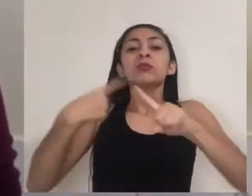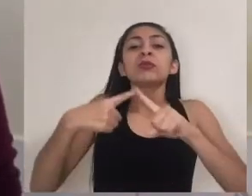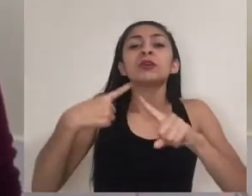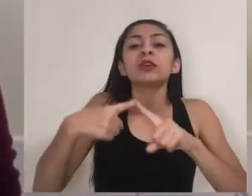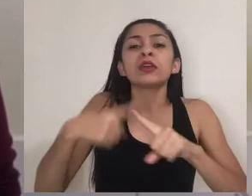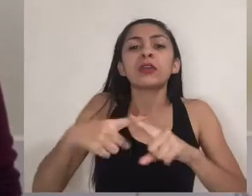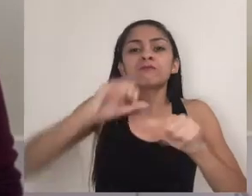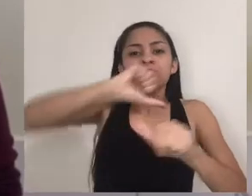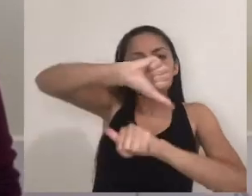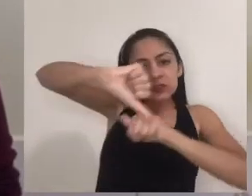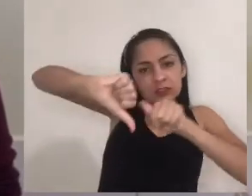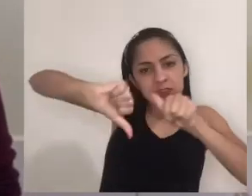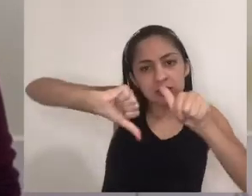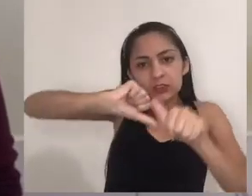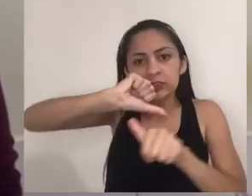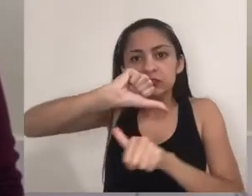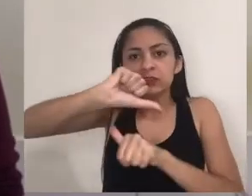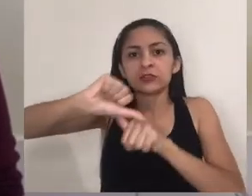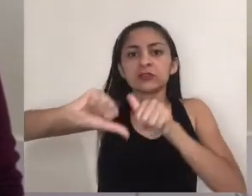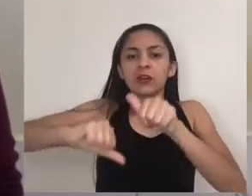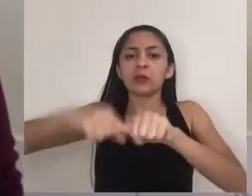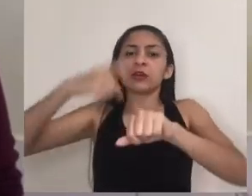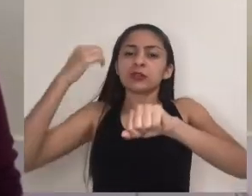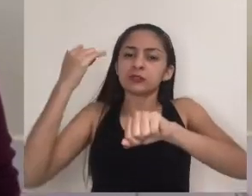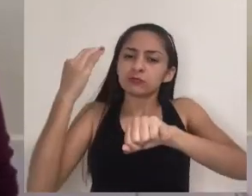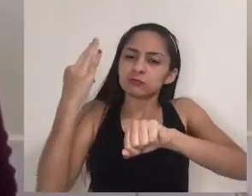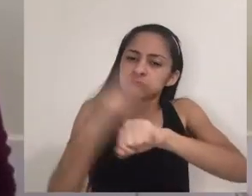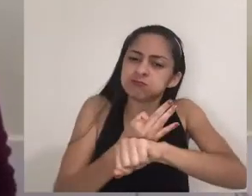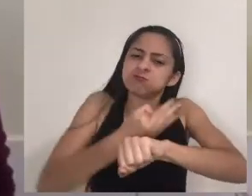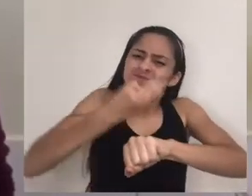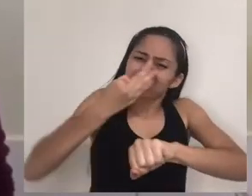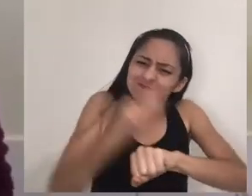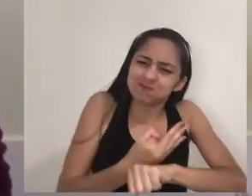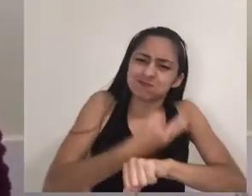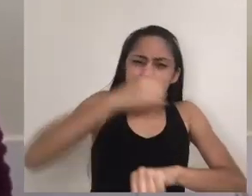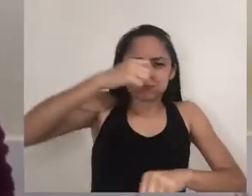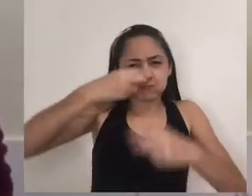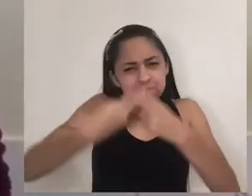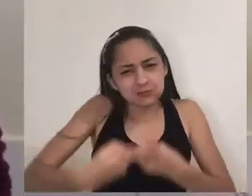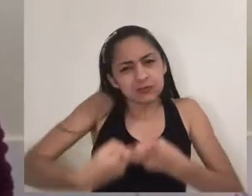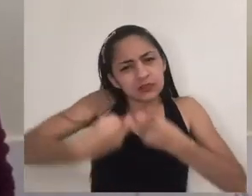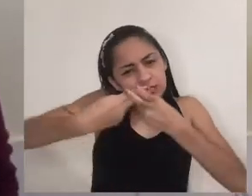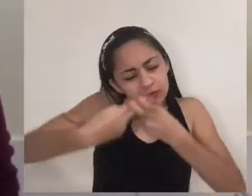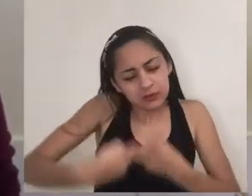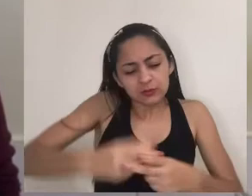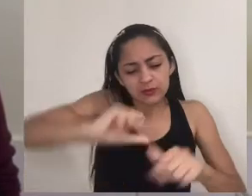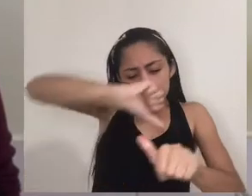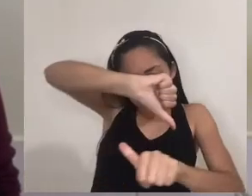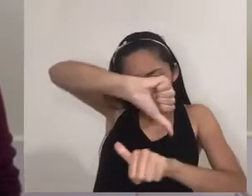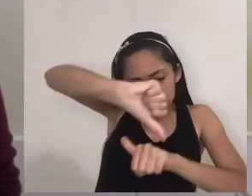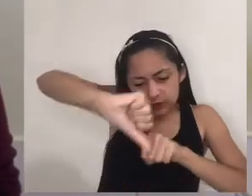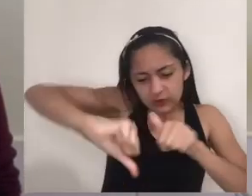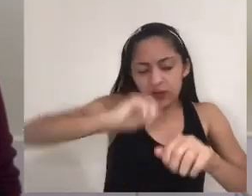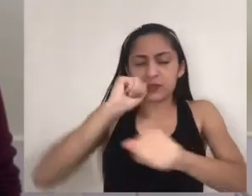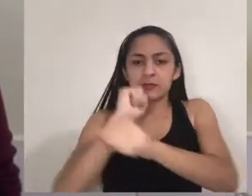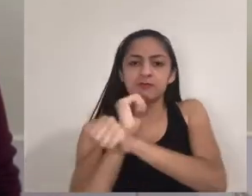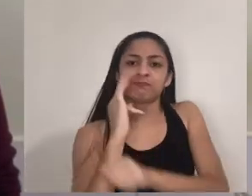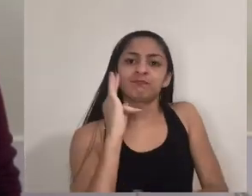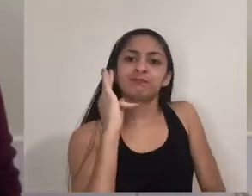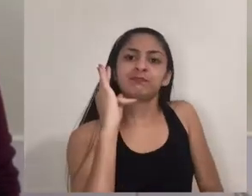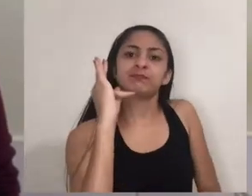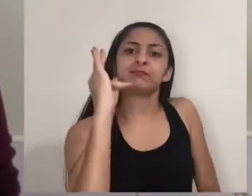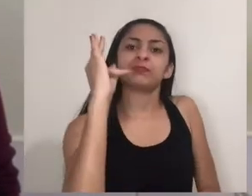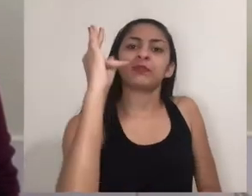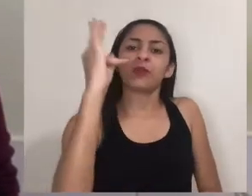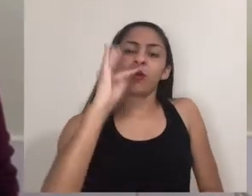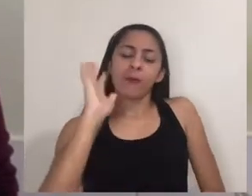perseverança, e a perseverança, experiência, e a experiência, esperança. Ora, a esperança não confunde, porque o